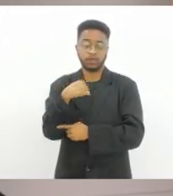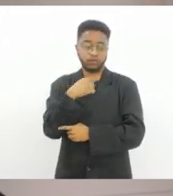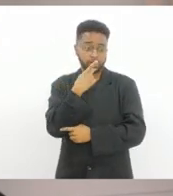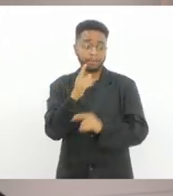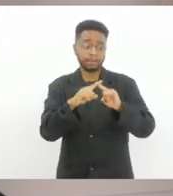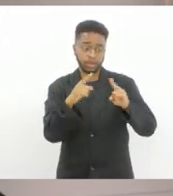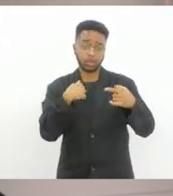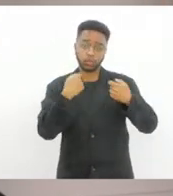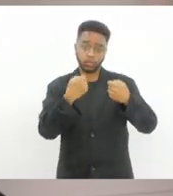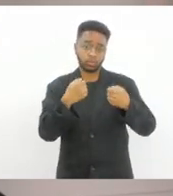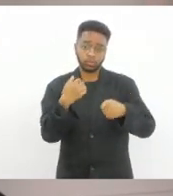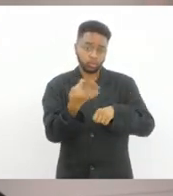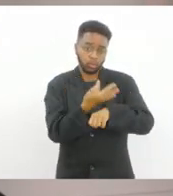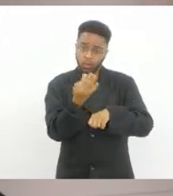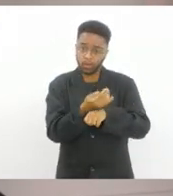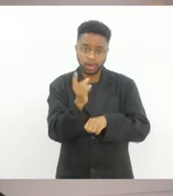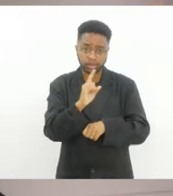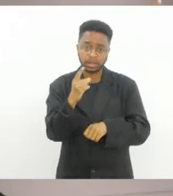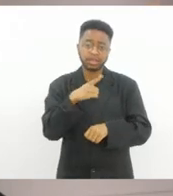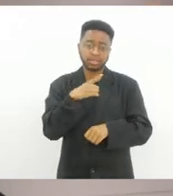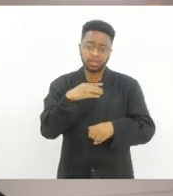que, não aguento mais. Eu estava muito quebrada,